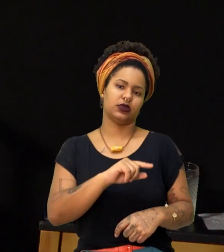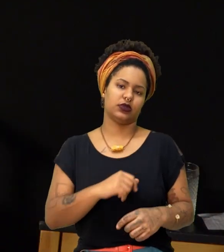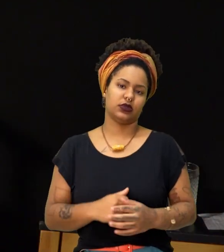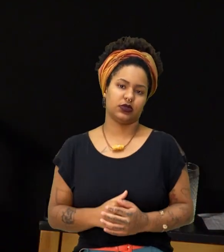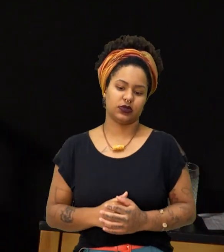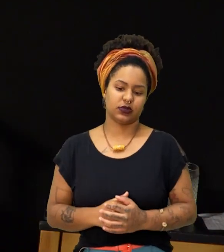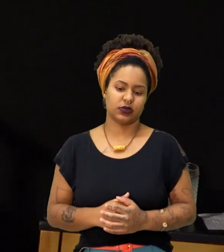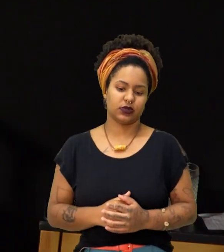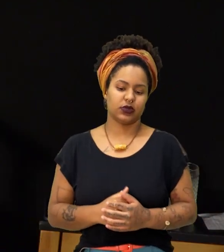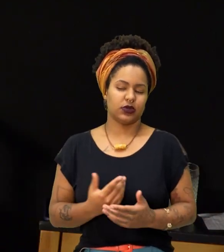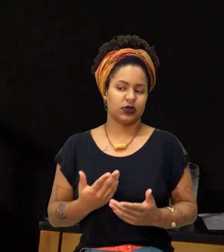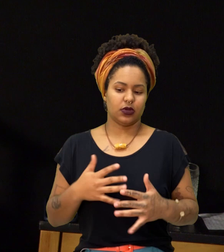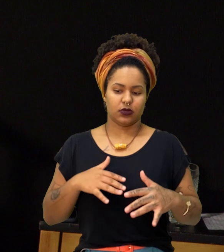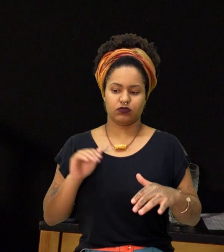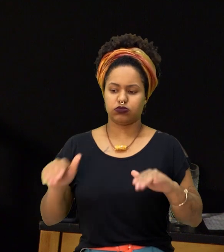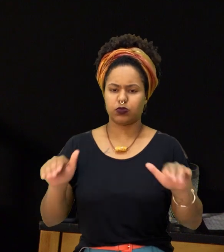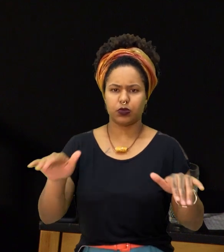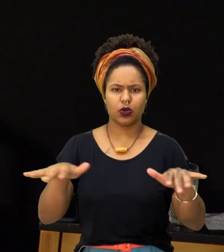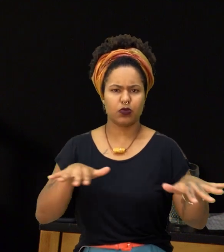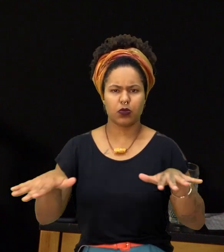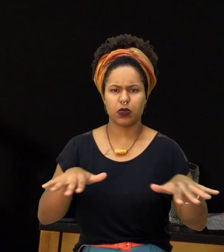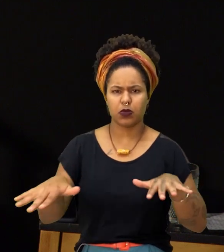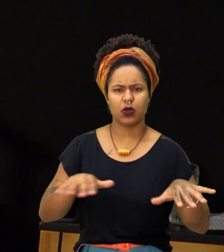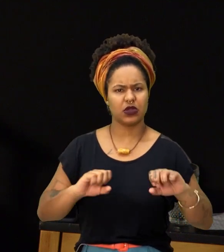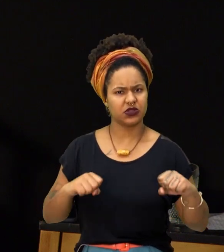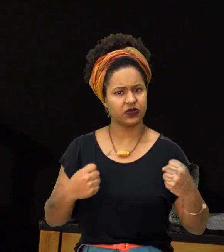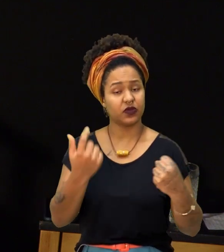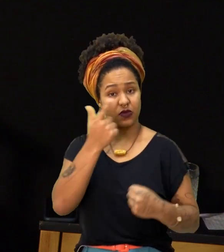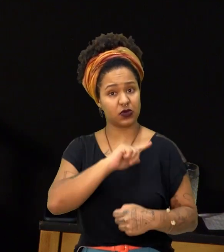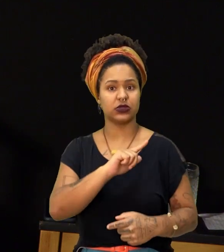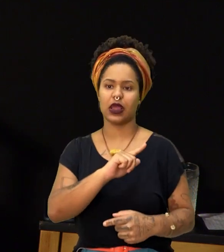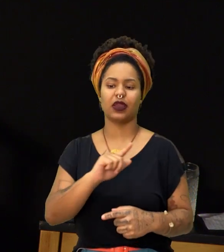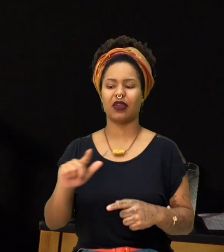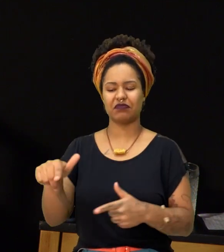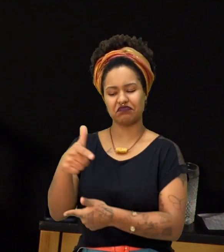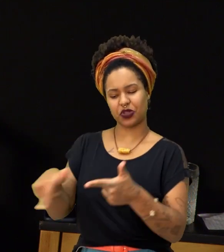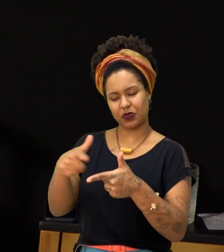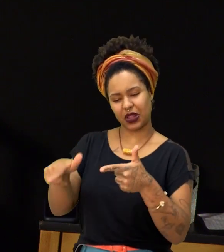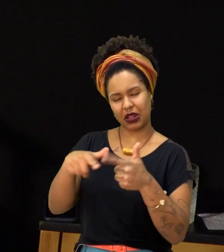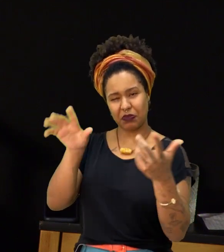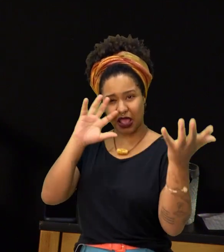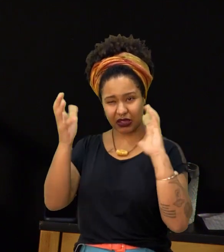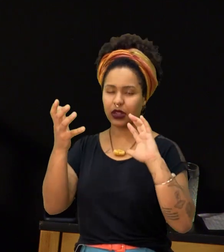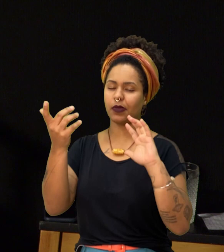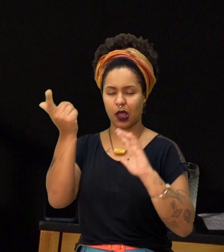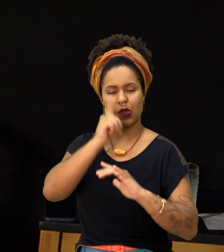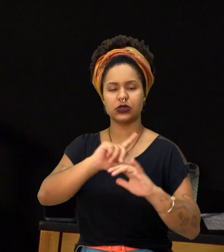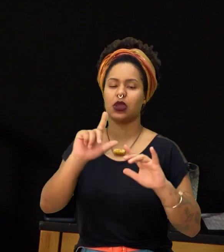com mobilização, com esforço, superar essa crise climática, digamos, no